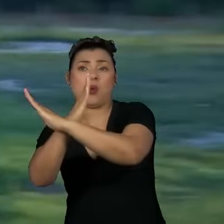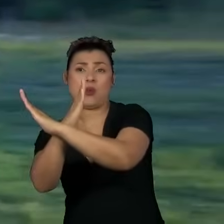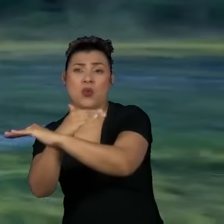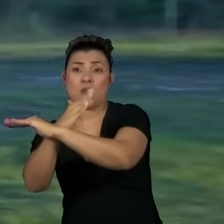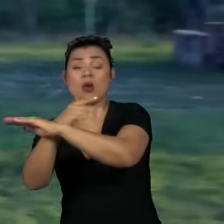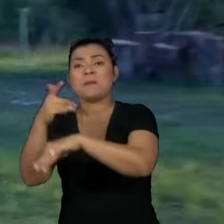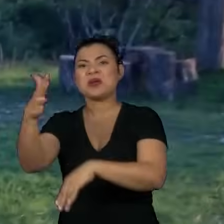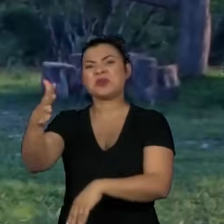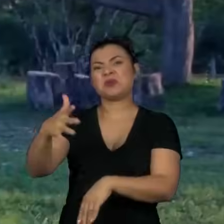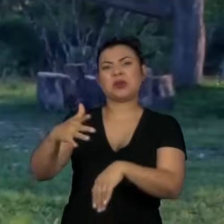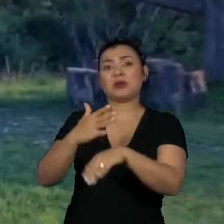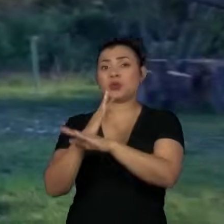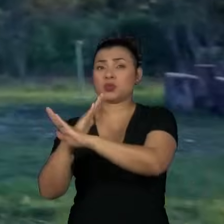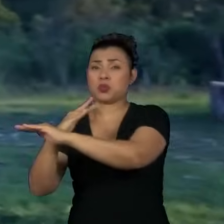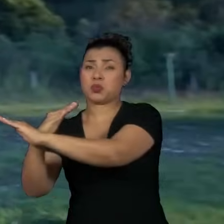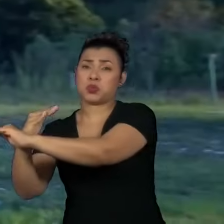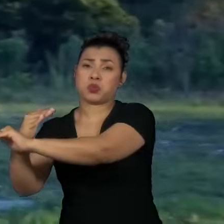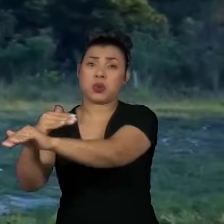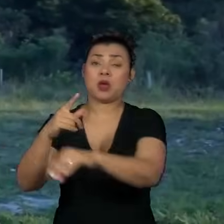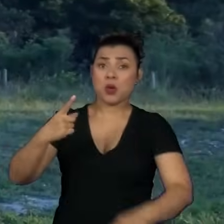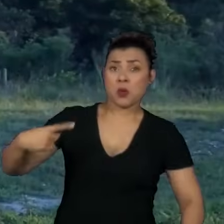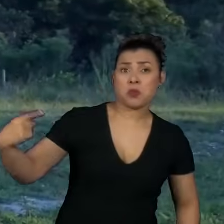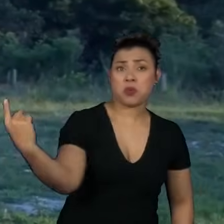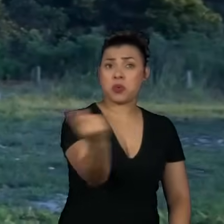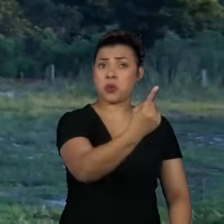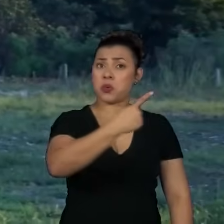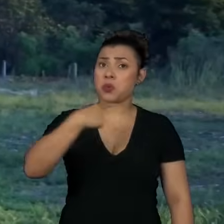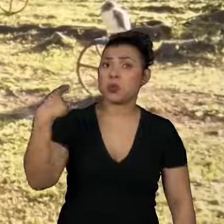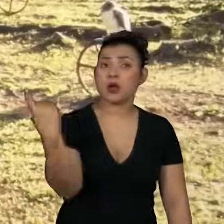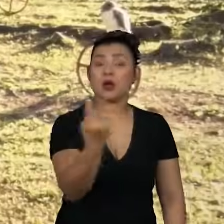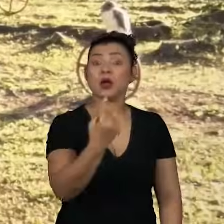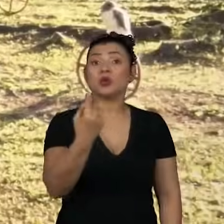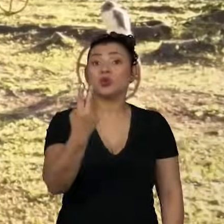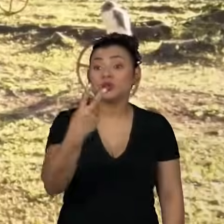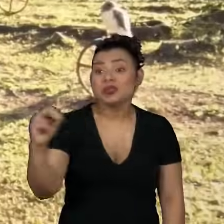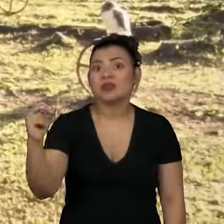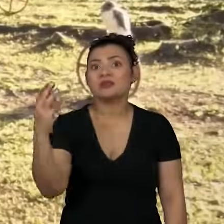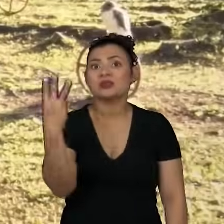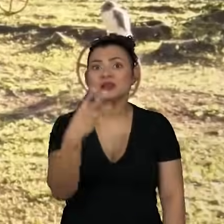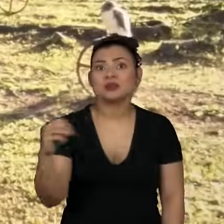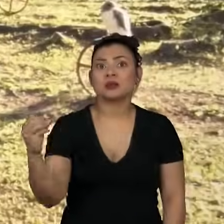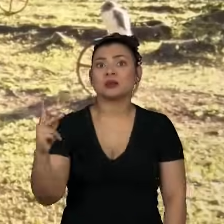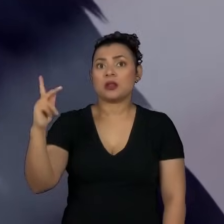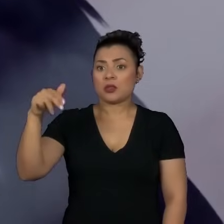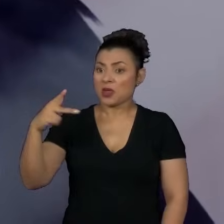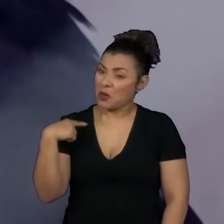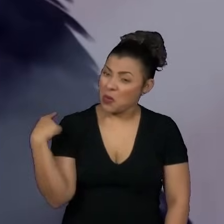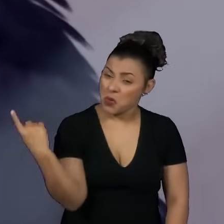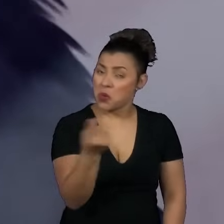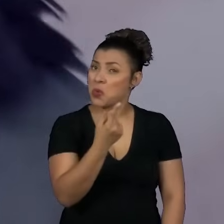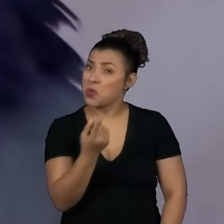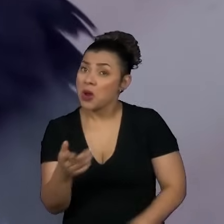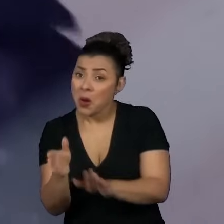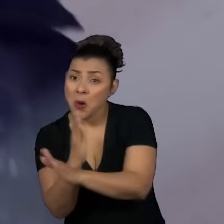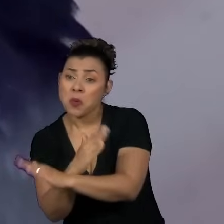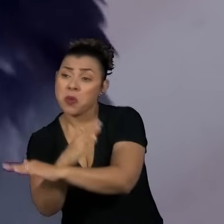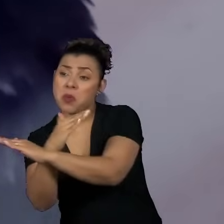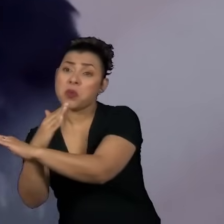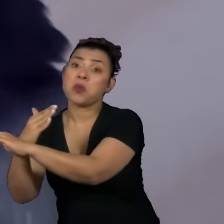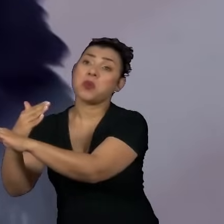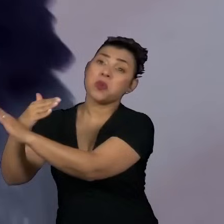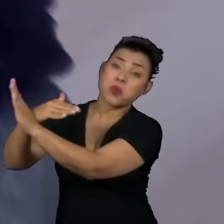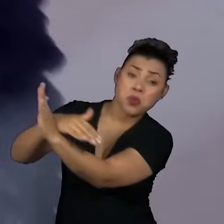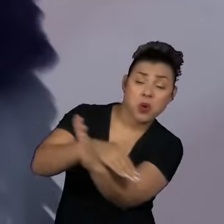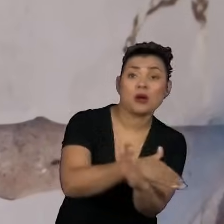mais ou menos rodando, sem pousar 200, 300 batidas lure. A gente vai desenvolvendo uma relação com a ave e se baseia muito